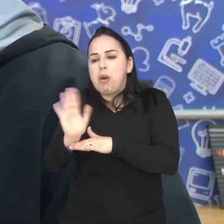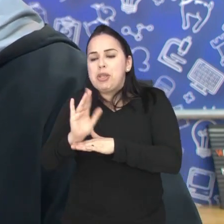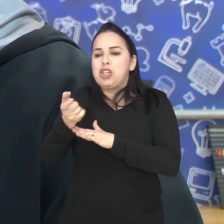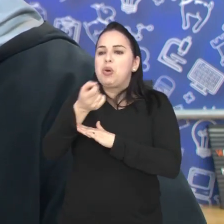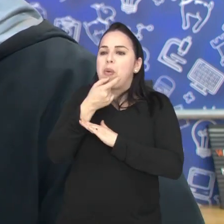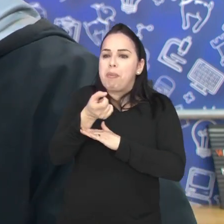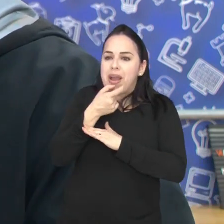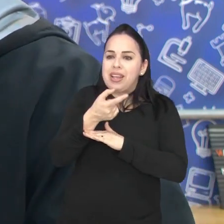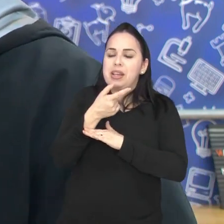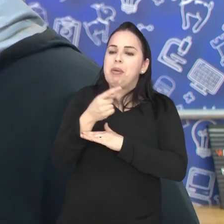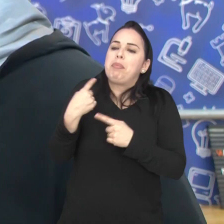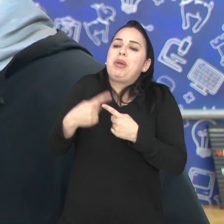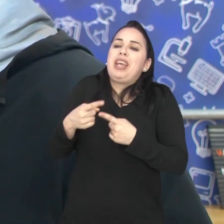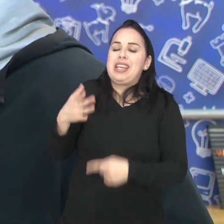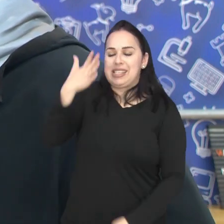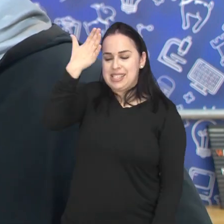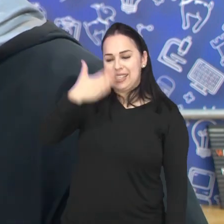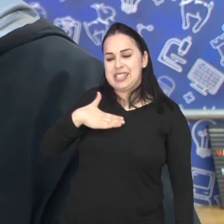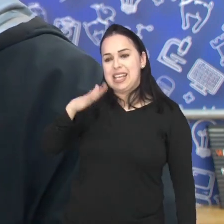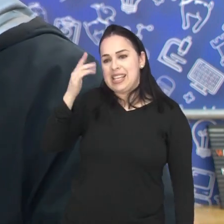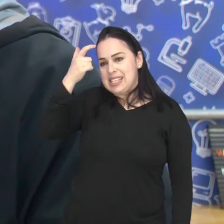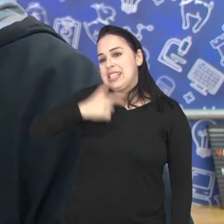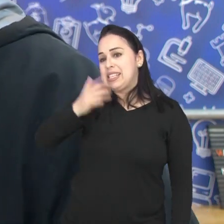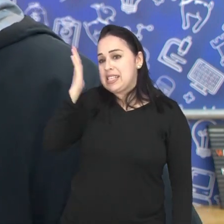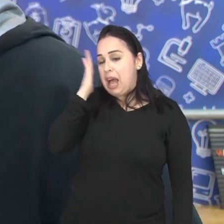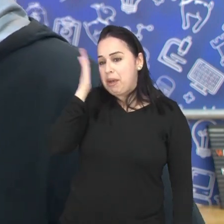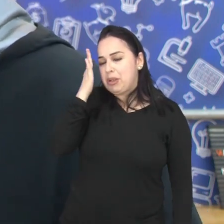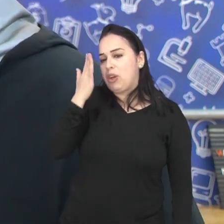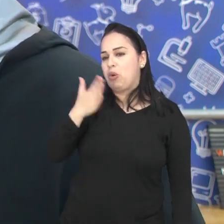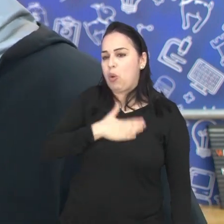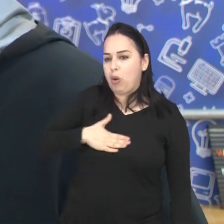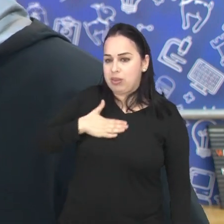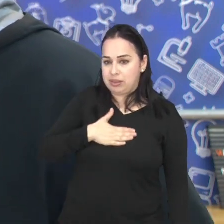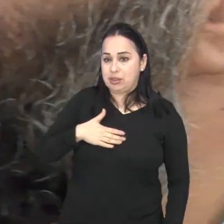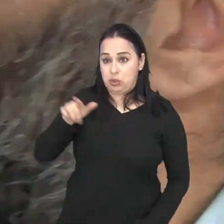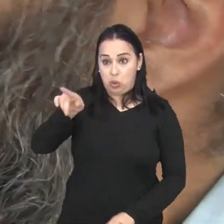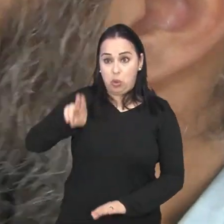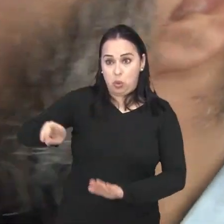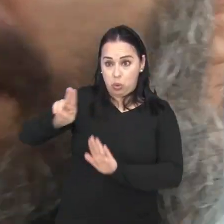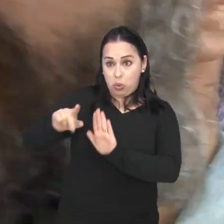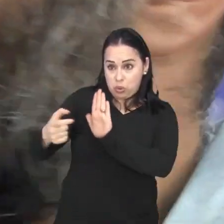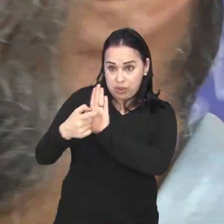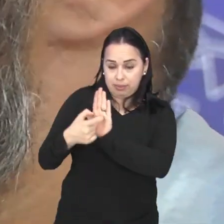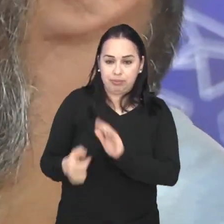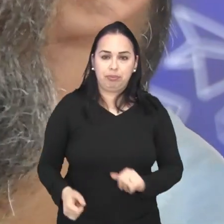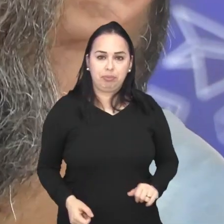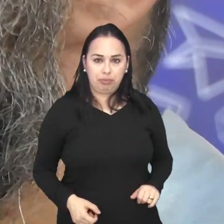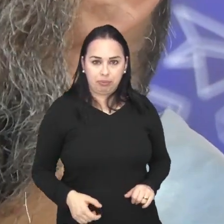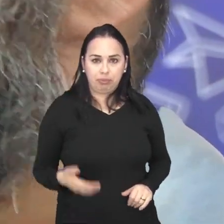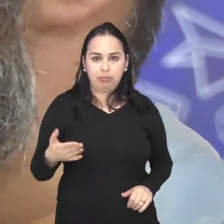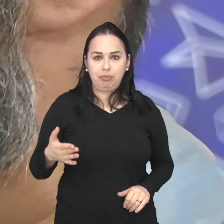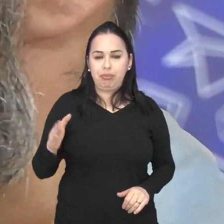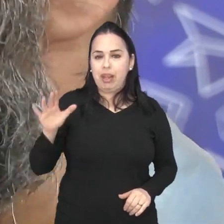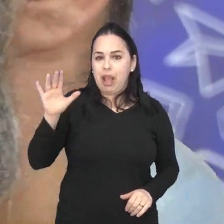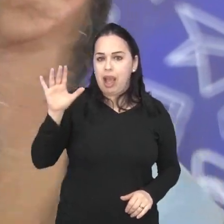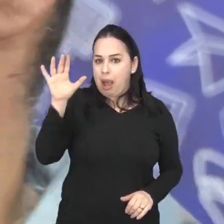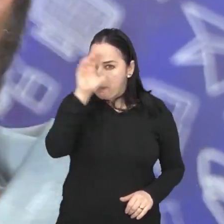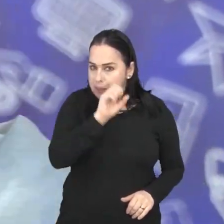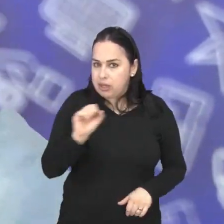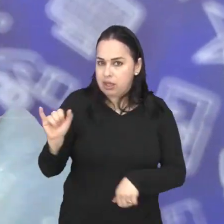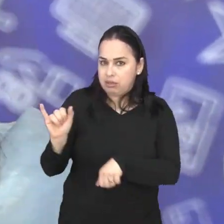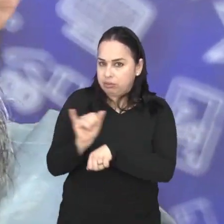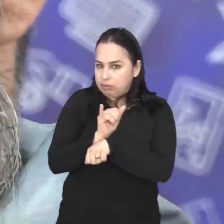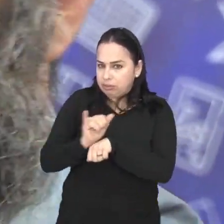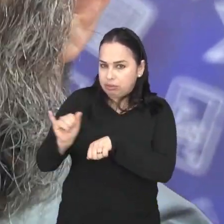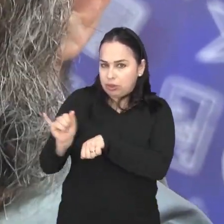de comédia com base no seu gosto. Então, ela utiliza inteligência artificial. Ainda de acordo com o especialista, aprender a utilizar